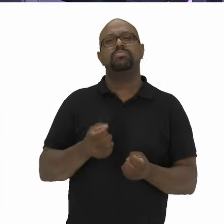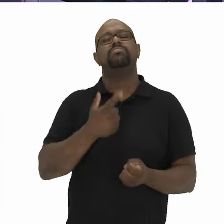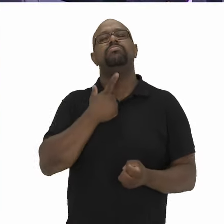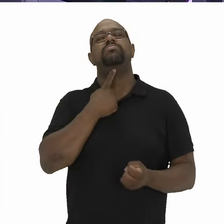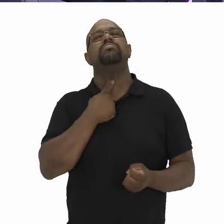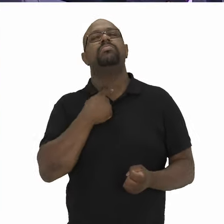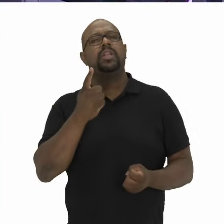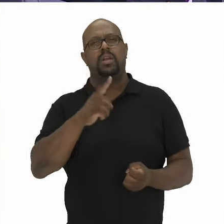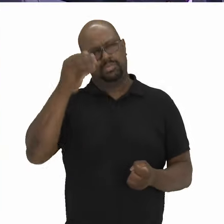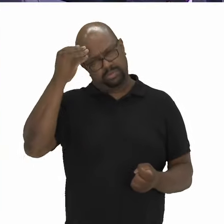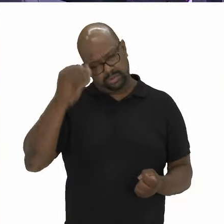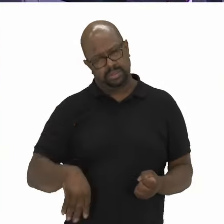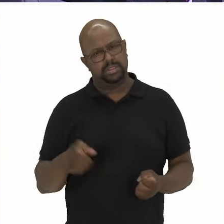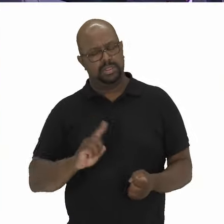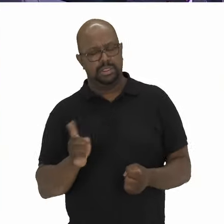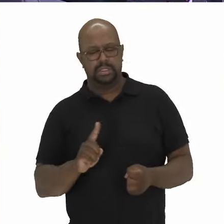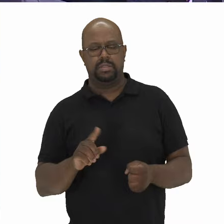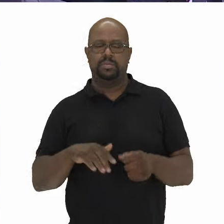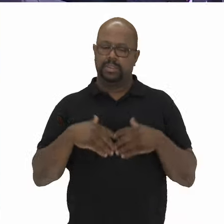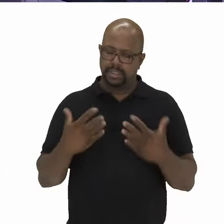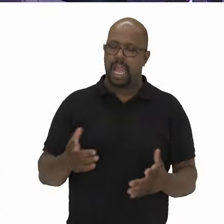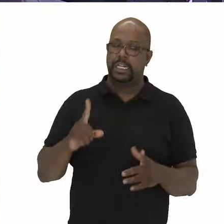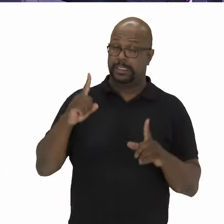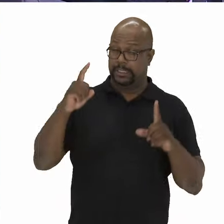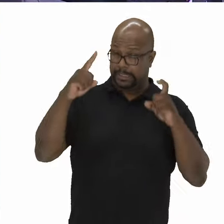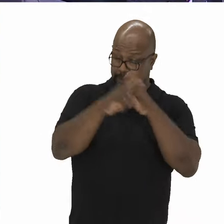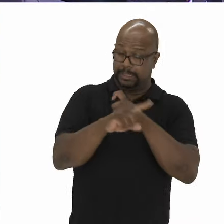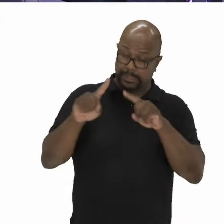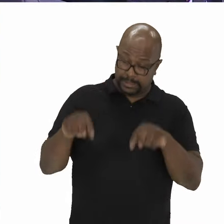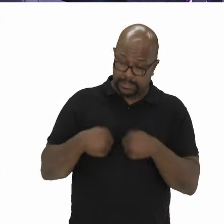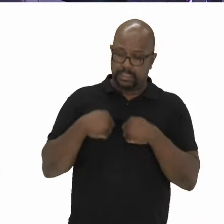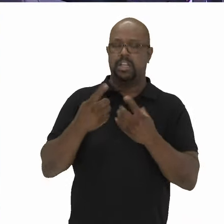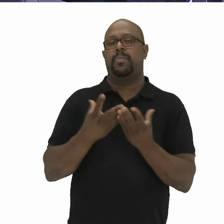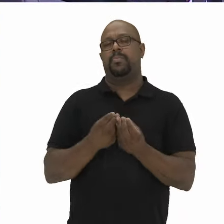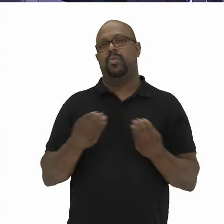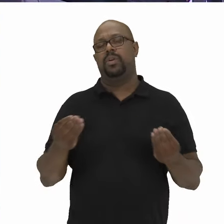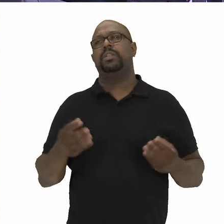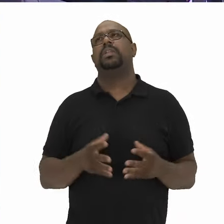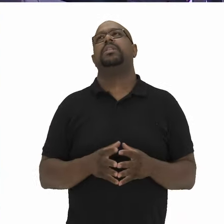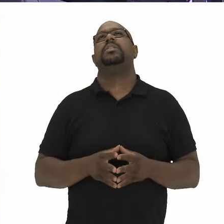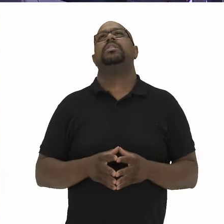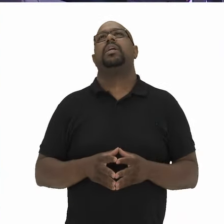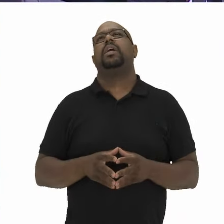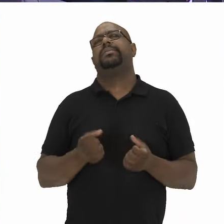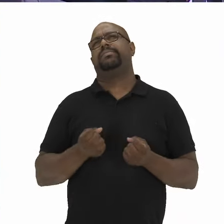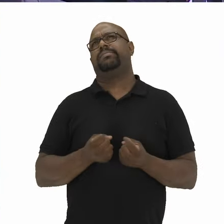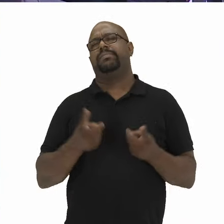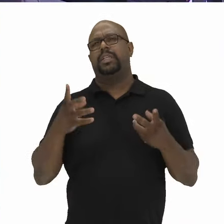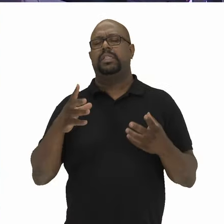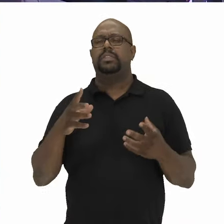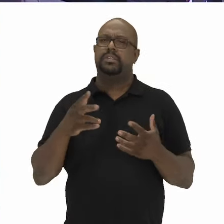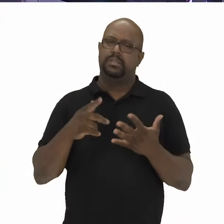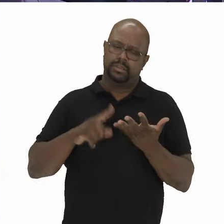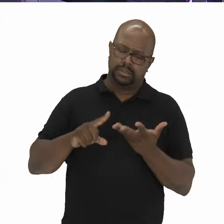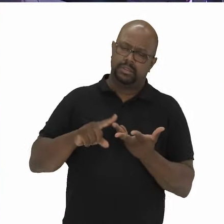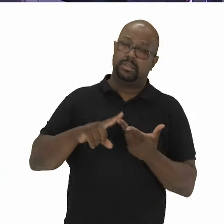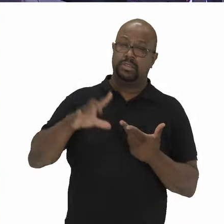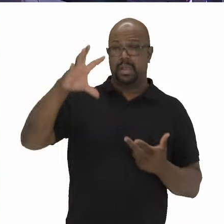propusemos que nós Não desistimos apesar das adversidades que foram muitas né com diversas